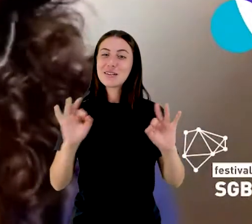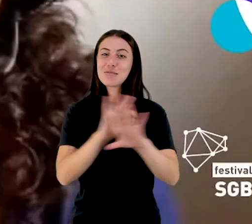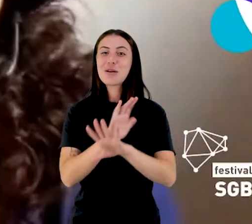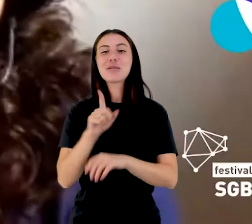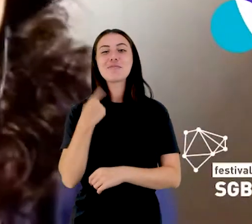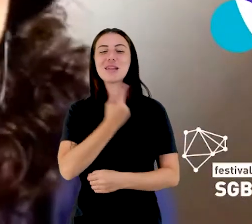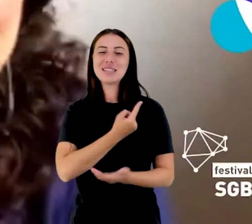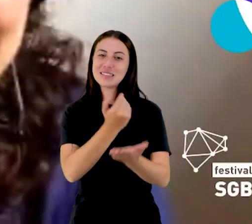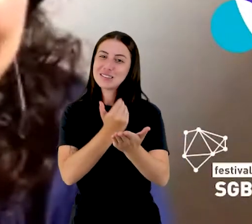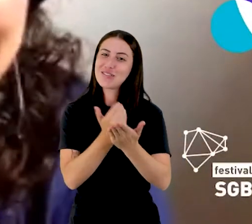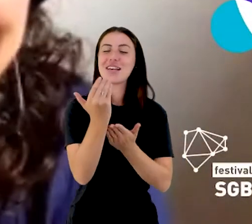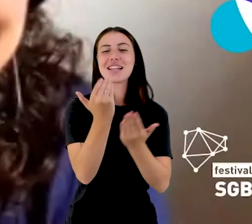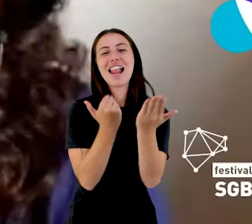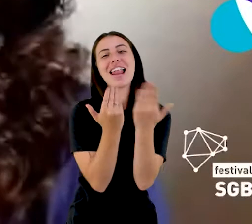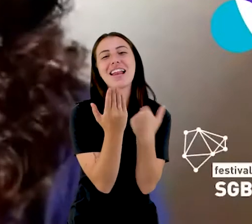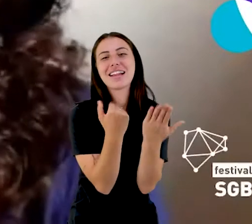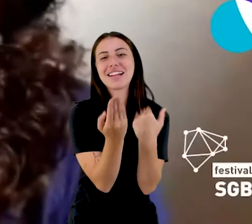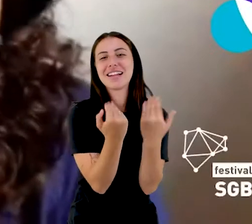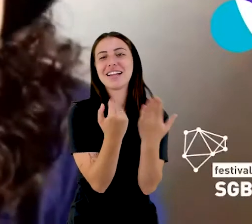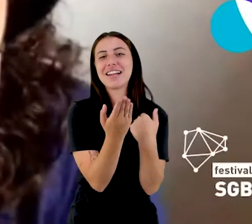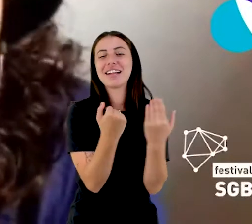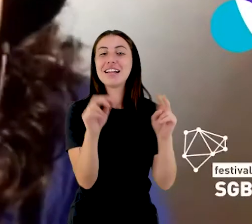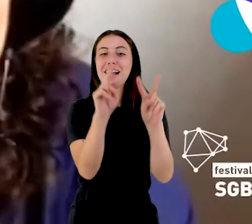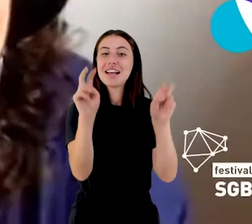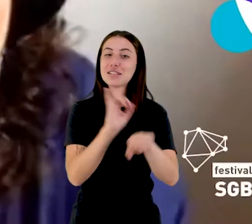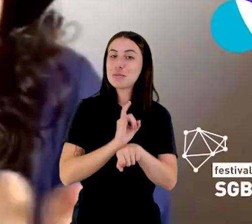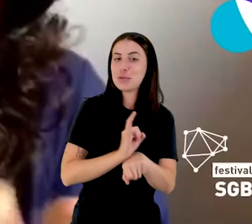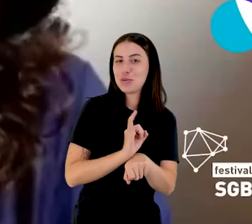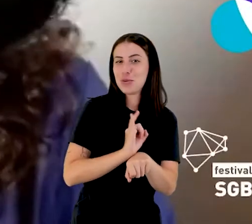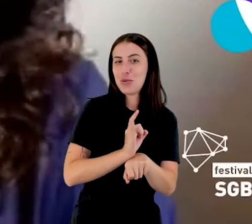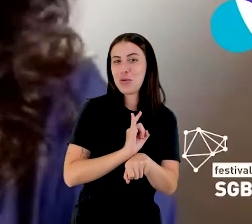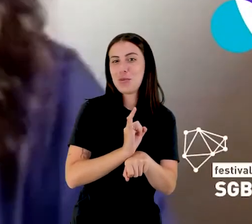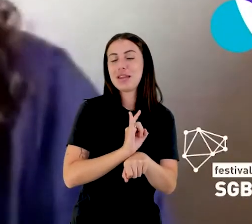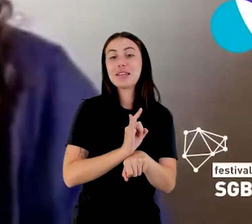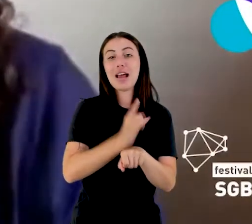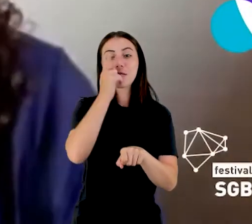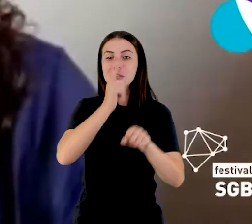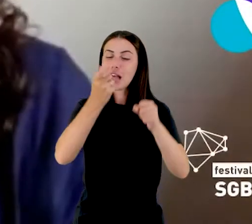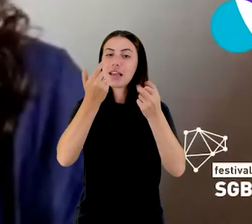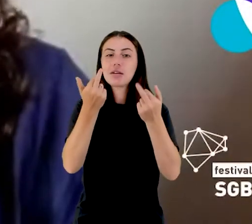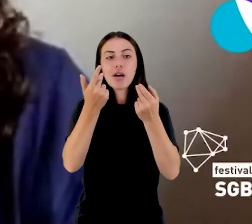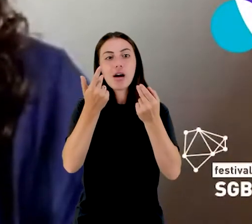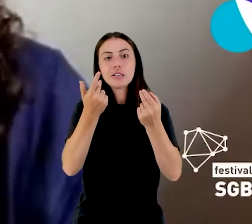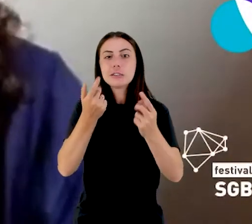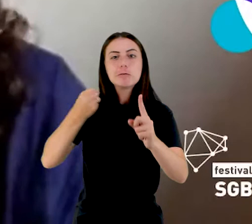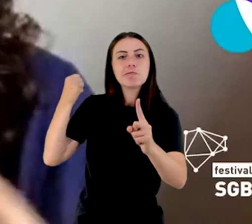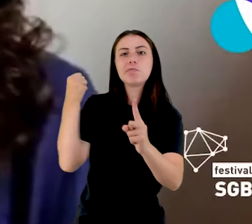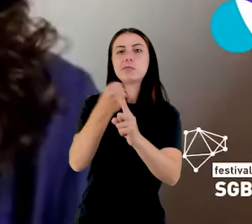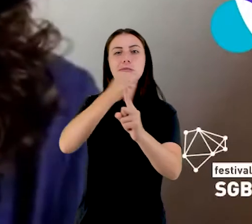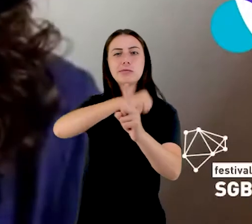Então, me autodescrevi, então a gente já está pronto para a gente papear. Então, falando um pouco sobre